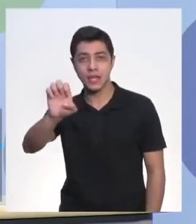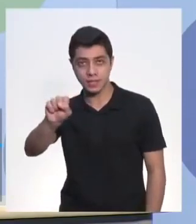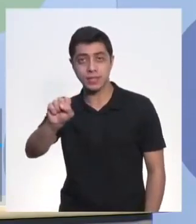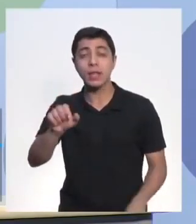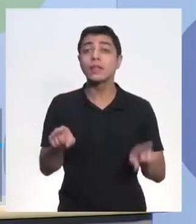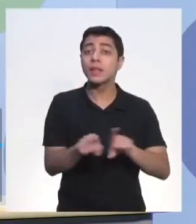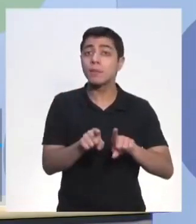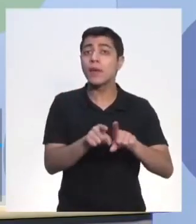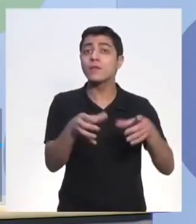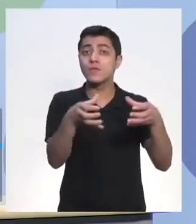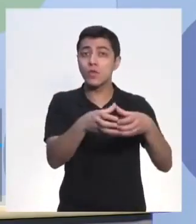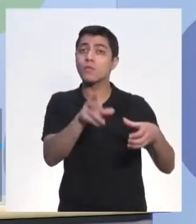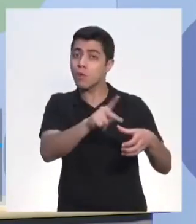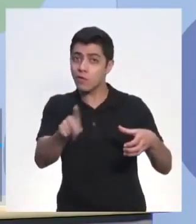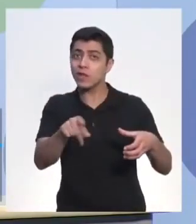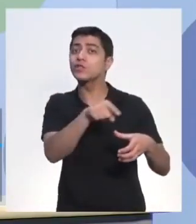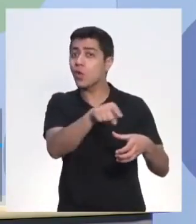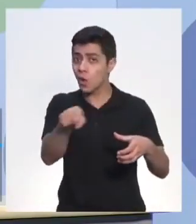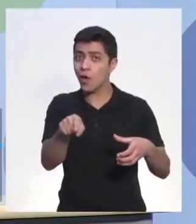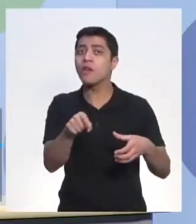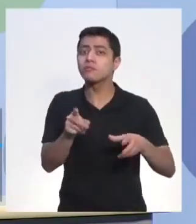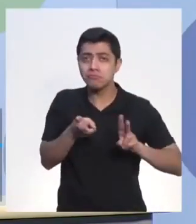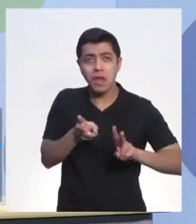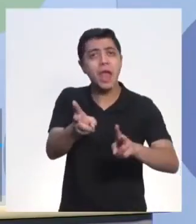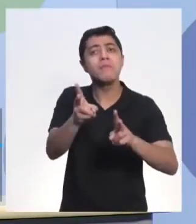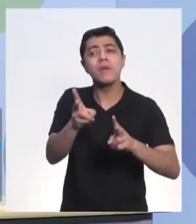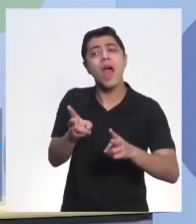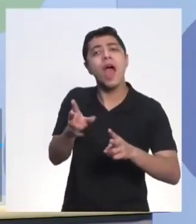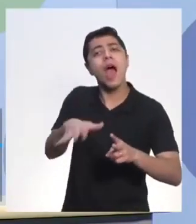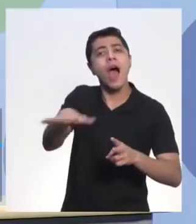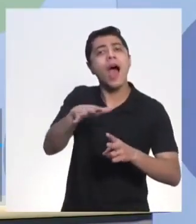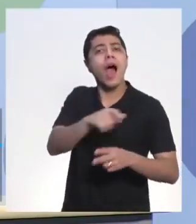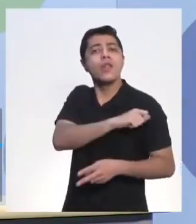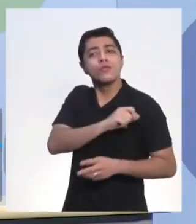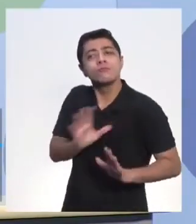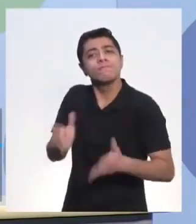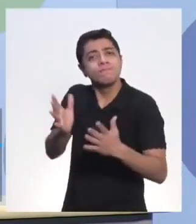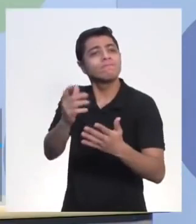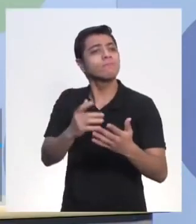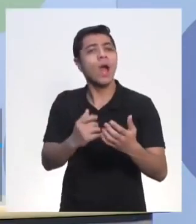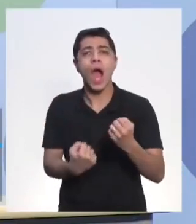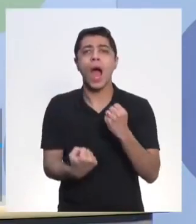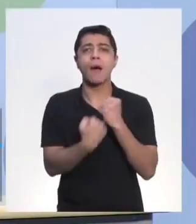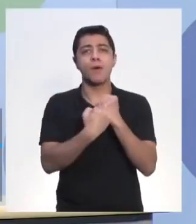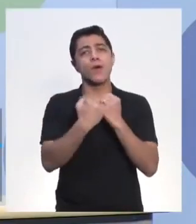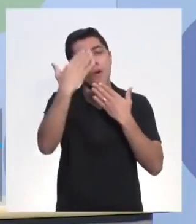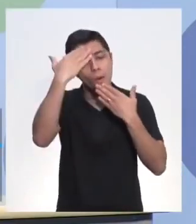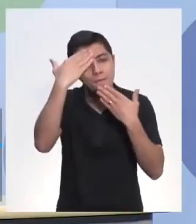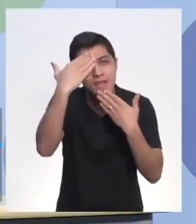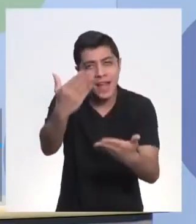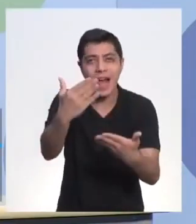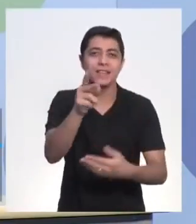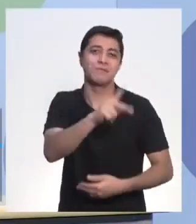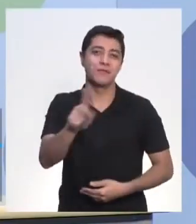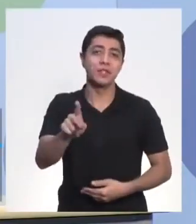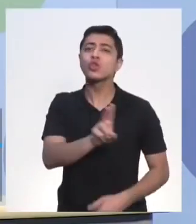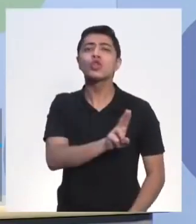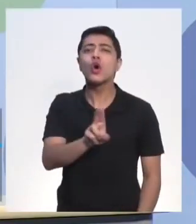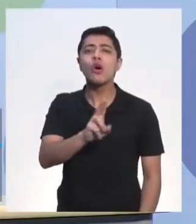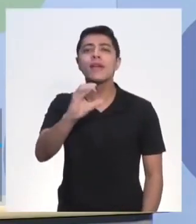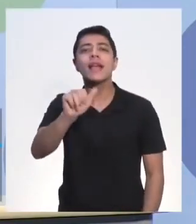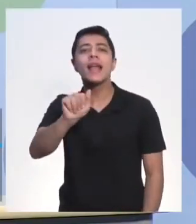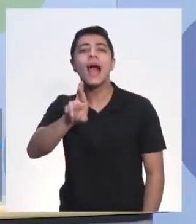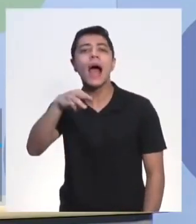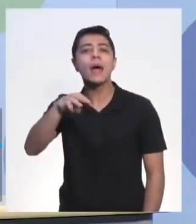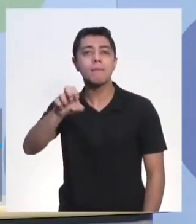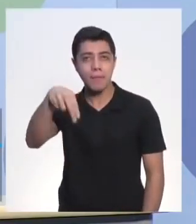estão incentivando nossos alunos, como sempre. Então, obrigada, professores. Entre todos que estão presentes, Carmen, Rita,